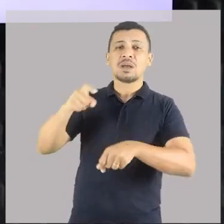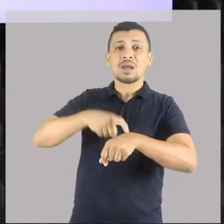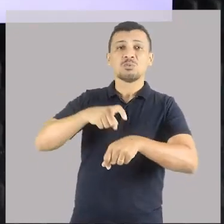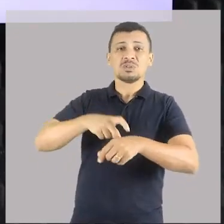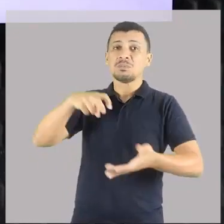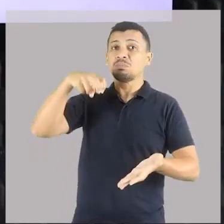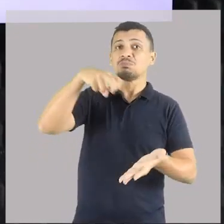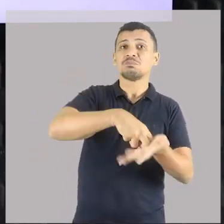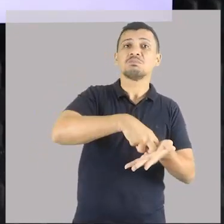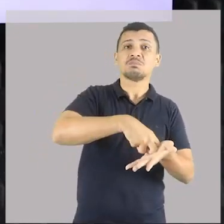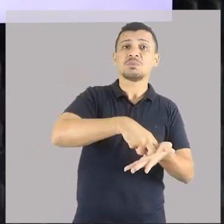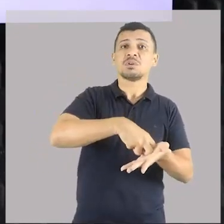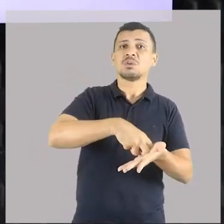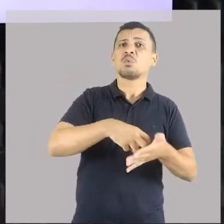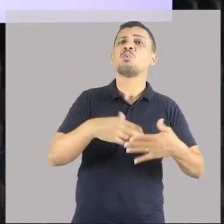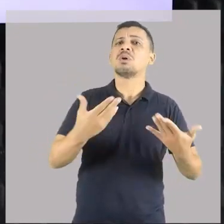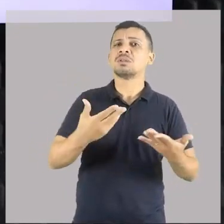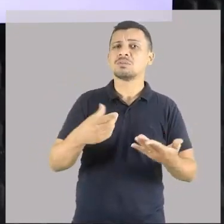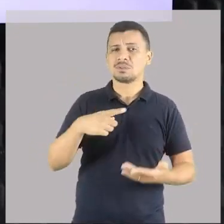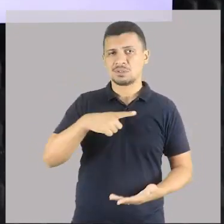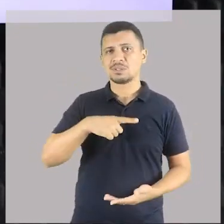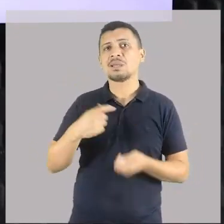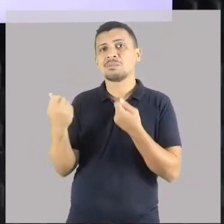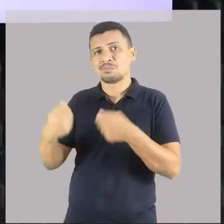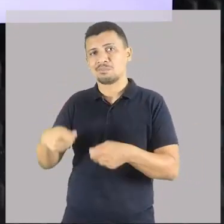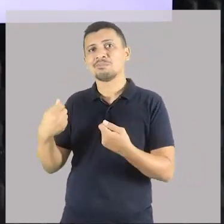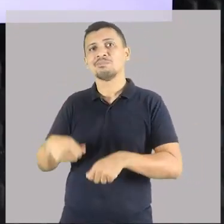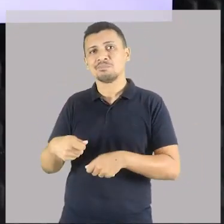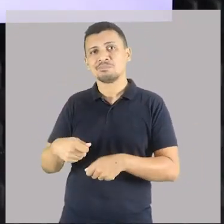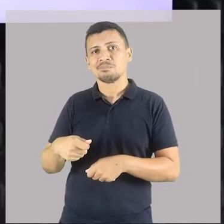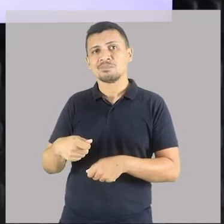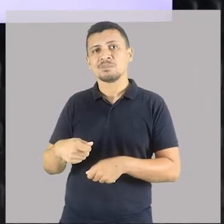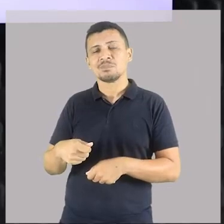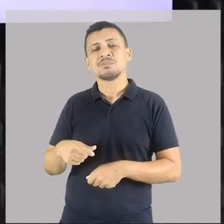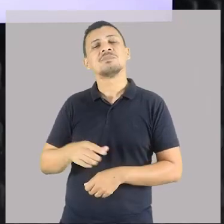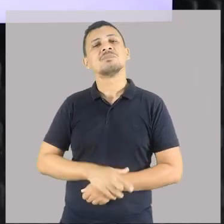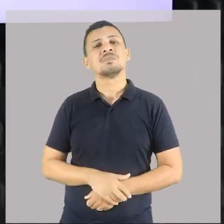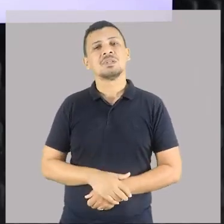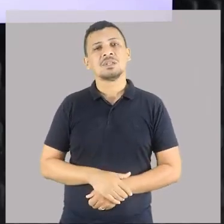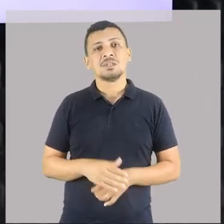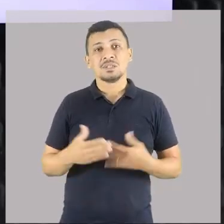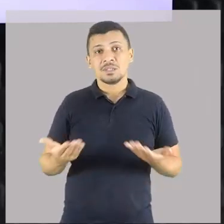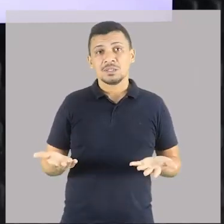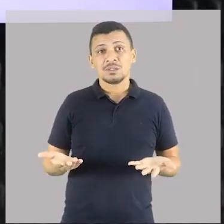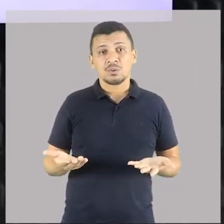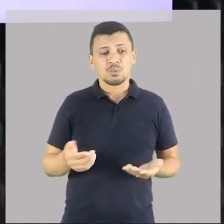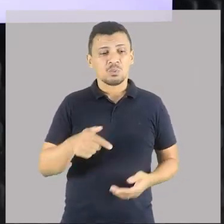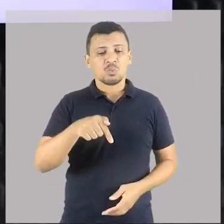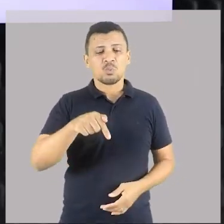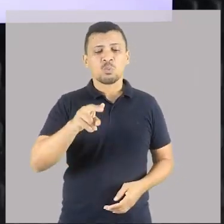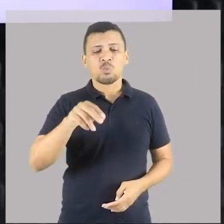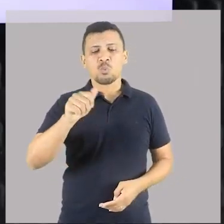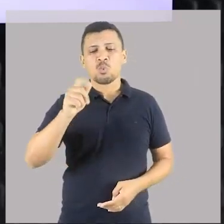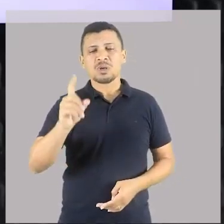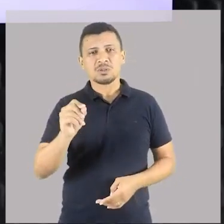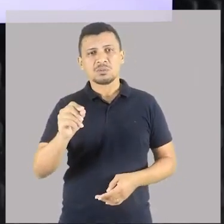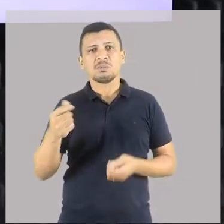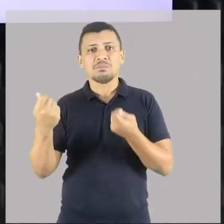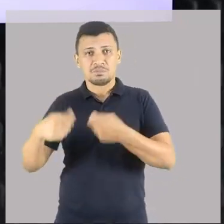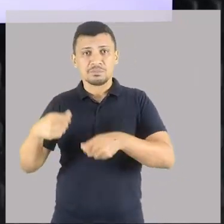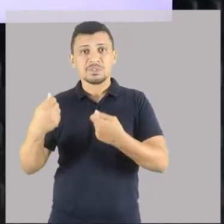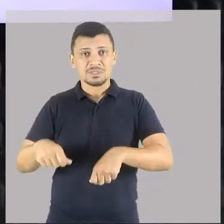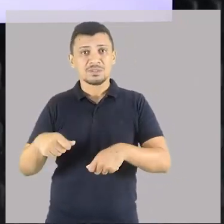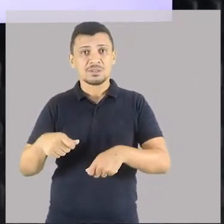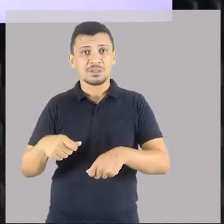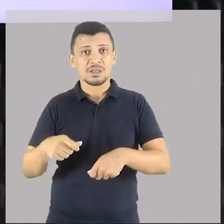certo? Quando é que ele castiga? Quando há precisão, no sentido quando há necessidade, né? Então, quando há precisão, fornece uma